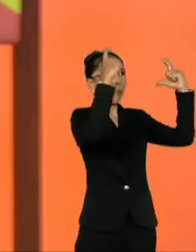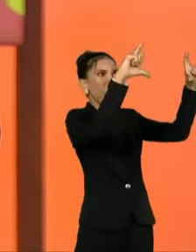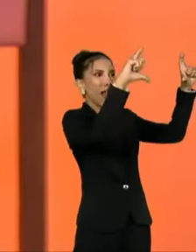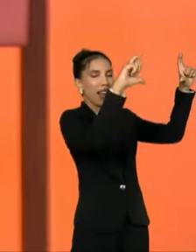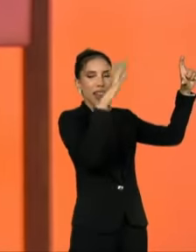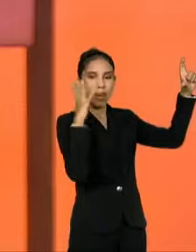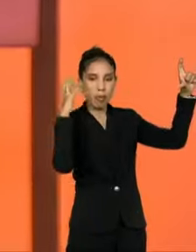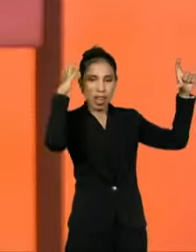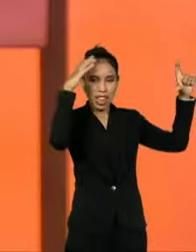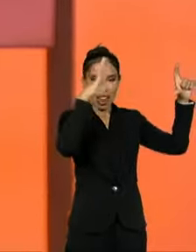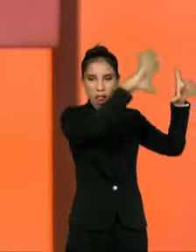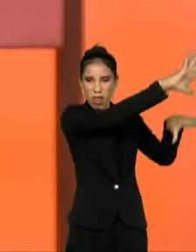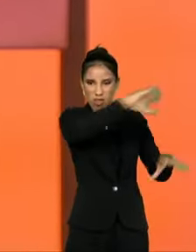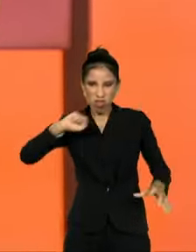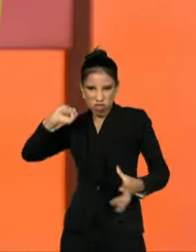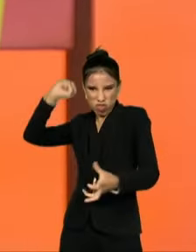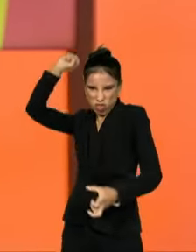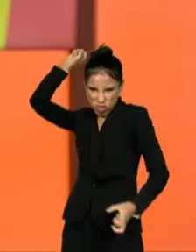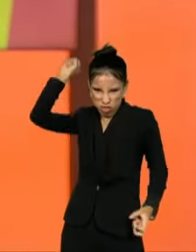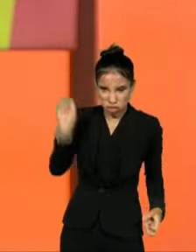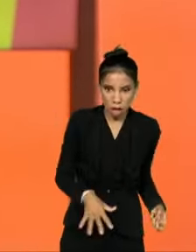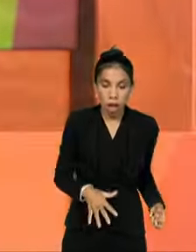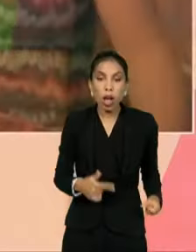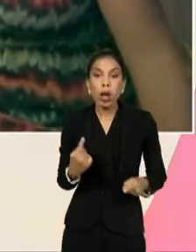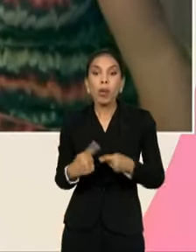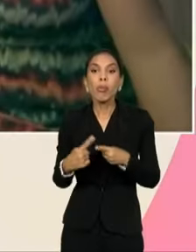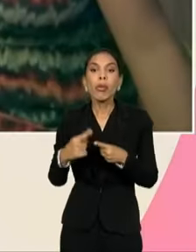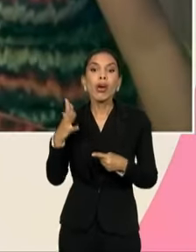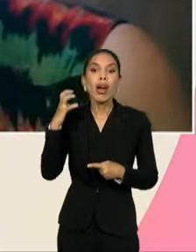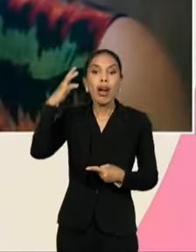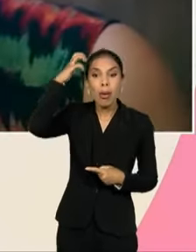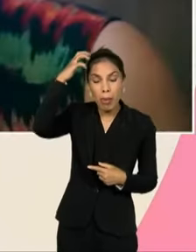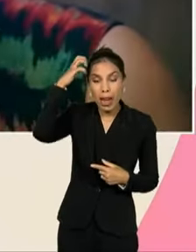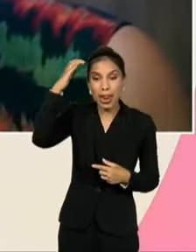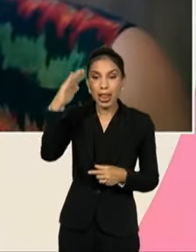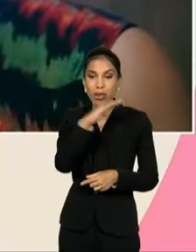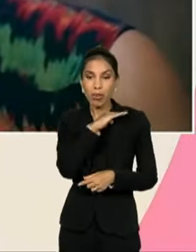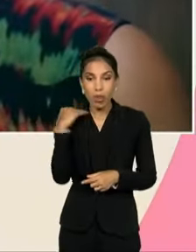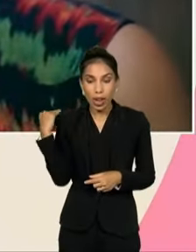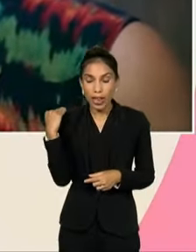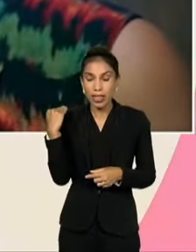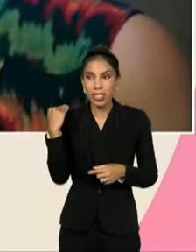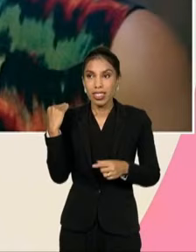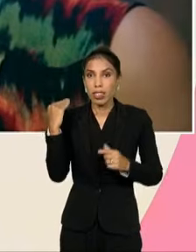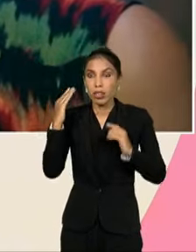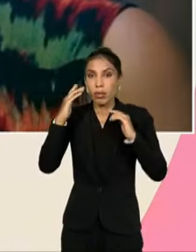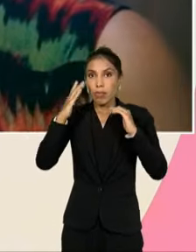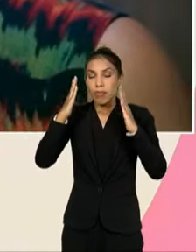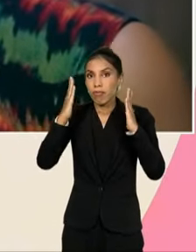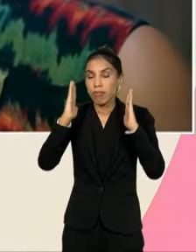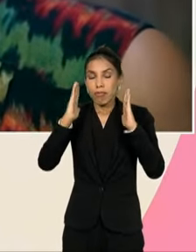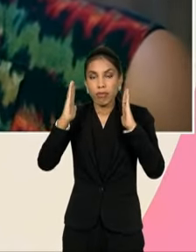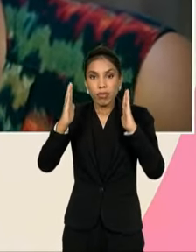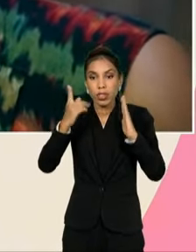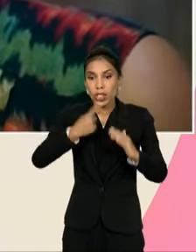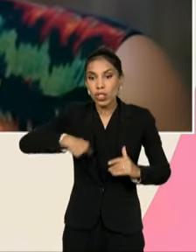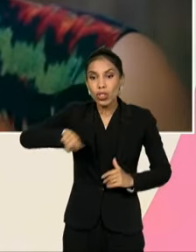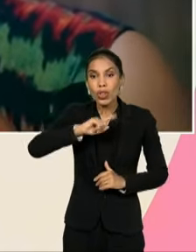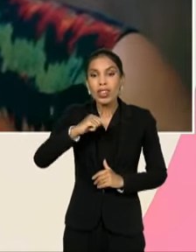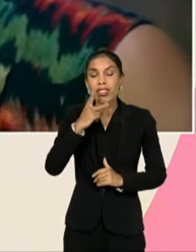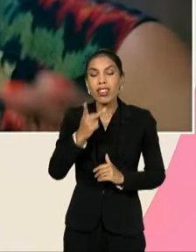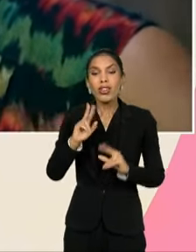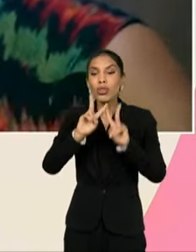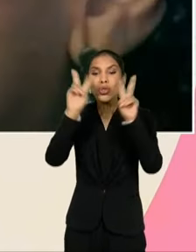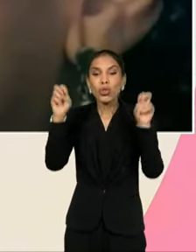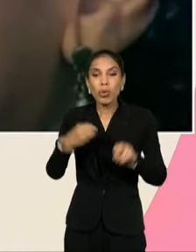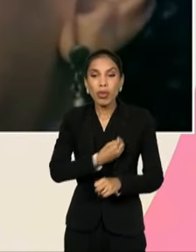assim, a morte da Marielle vai para um lugar... É muito complexo, né? Muito. E ela e se colocou... A gente está falando da vida de uma mulher,